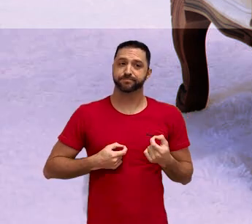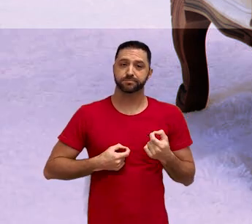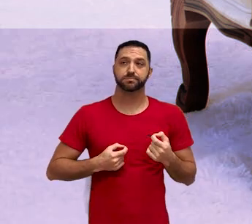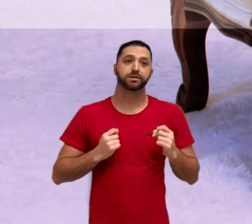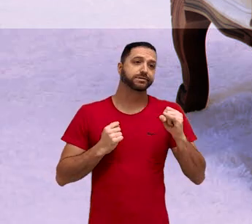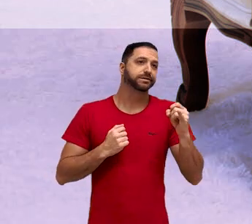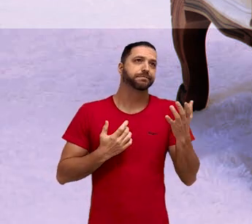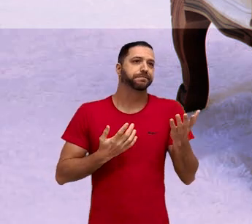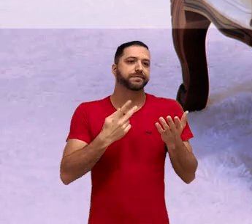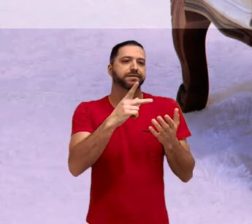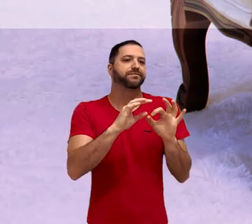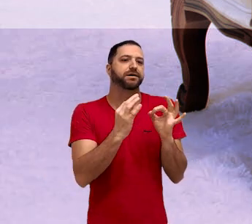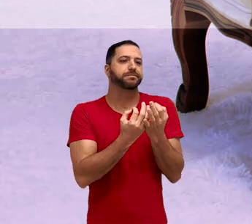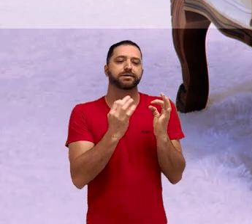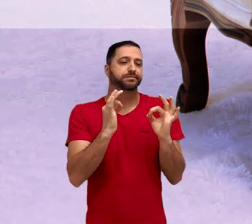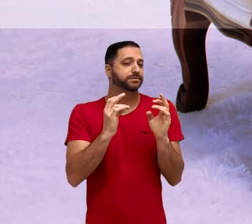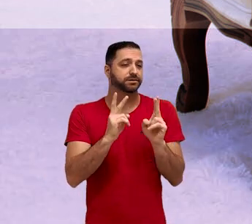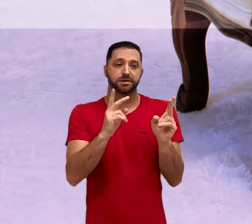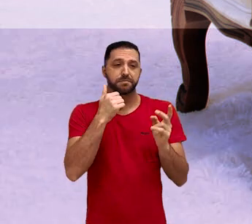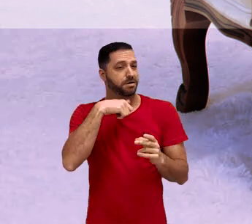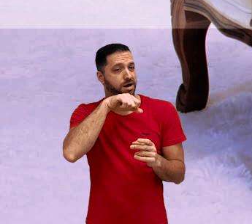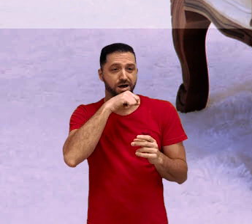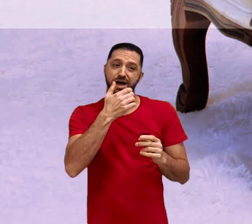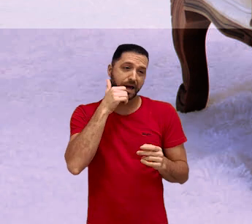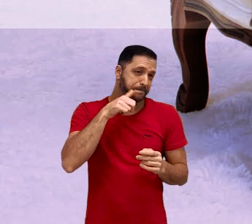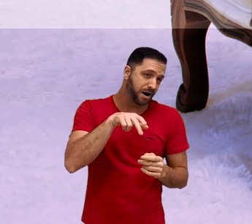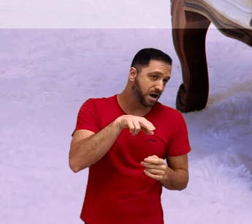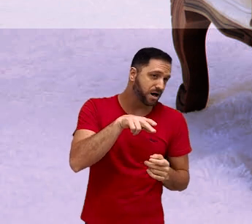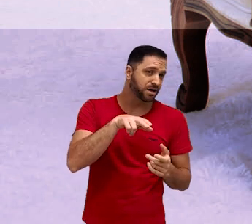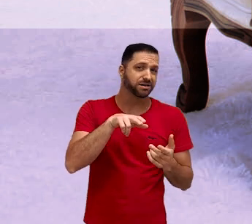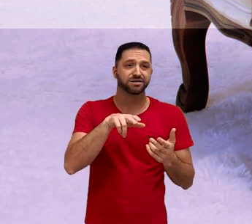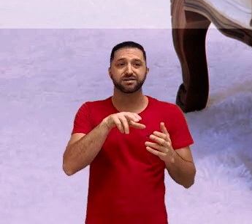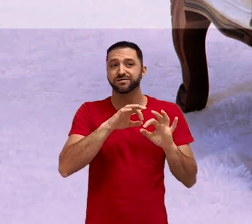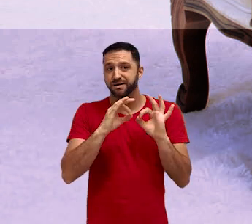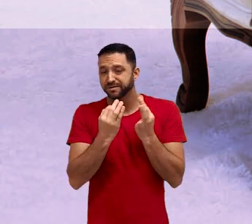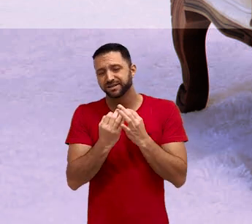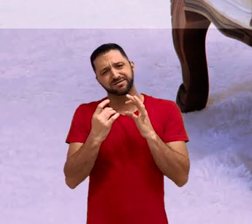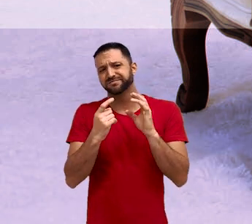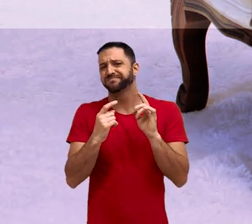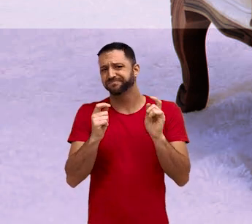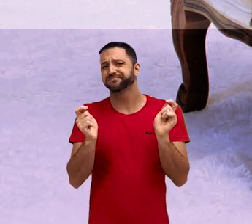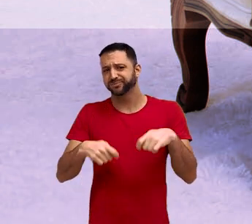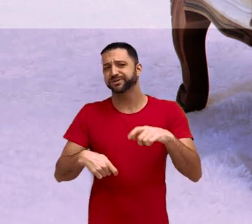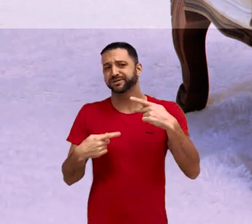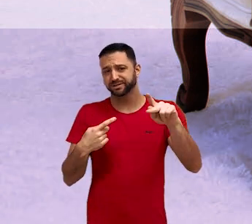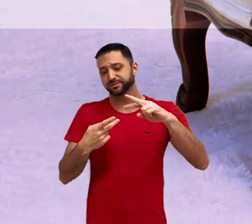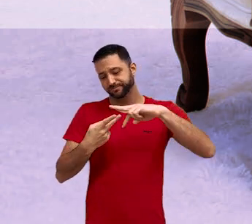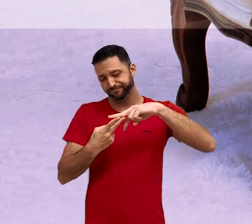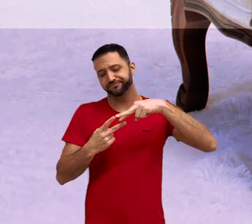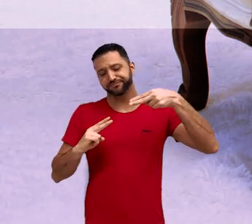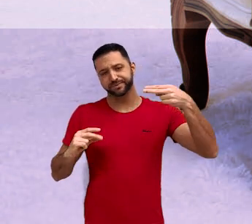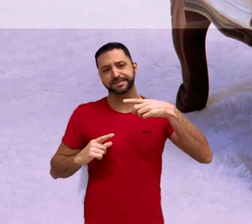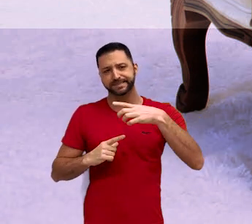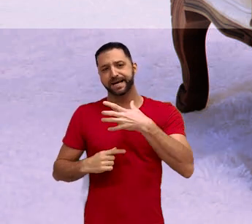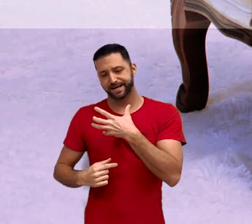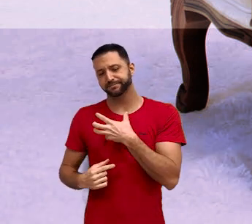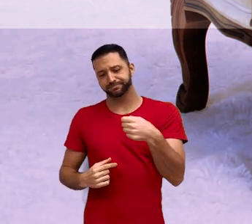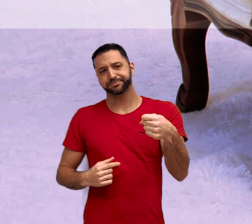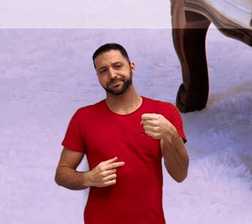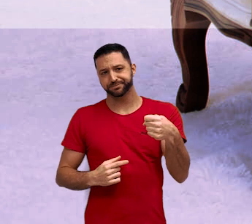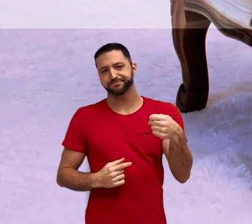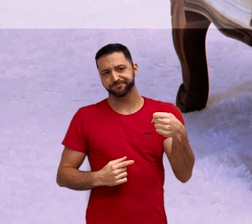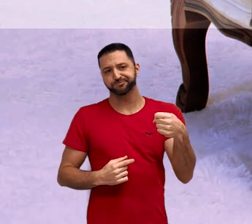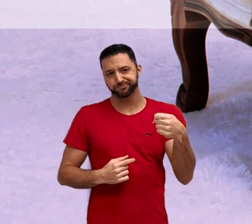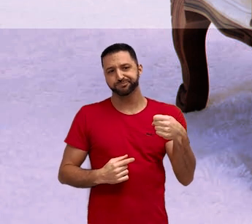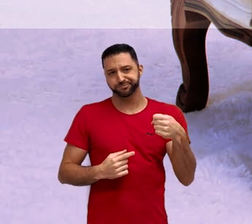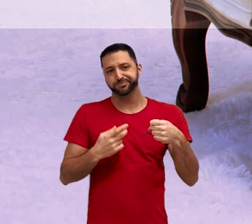familiar, mãe ou irmã, com câncer de mama, você herdou também na família o gene. Porque